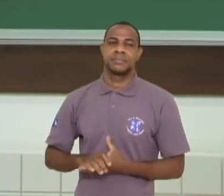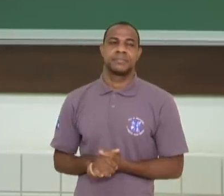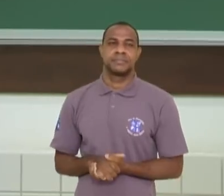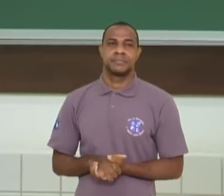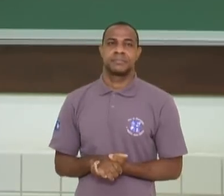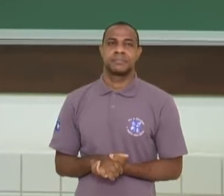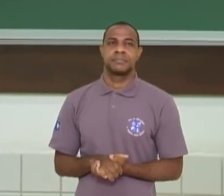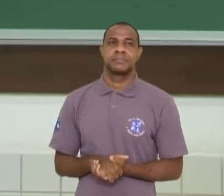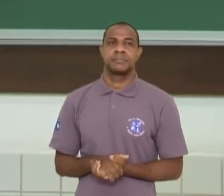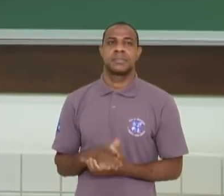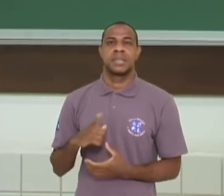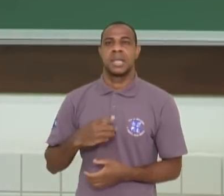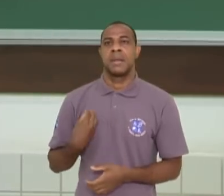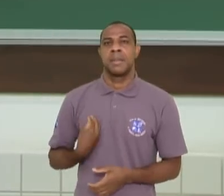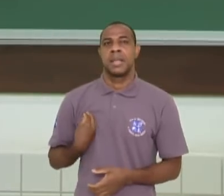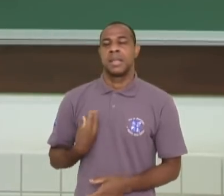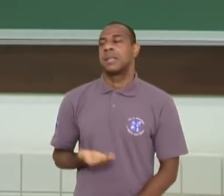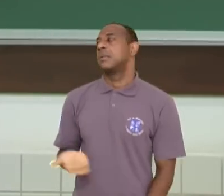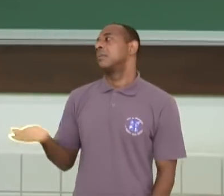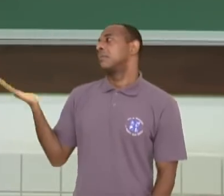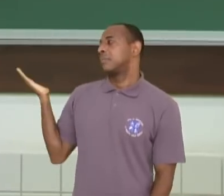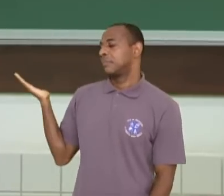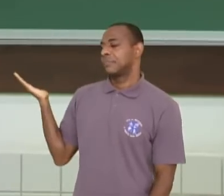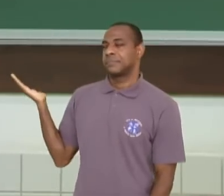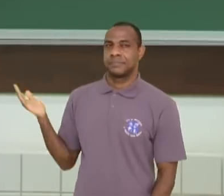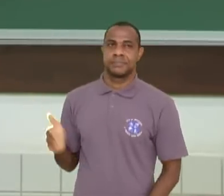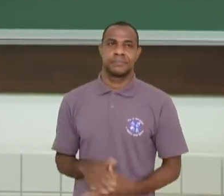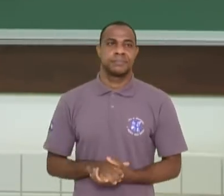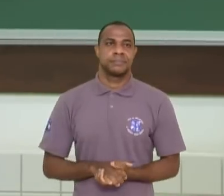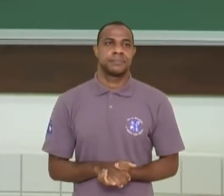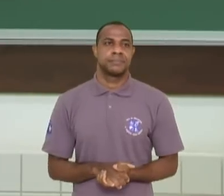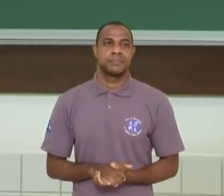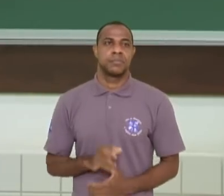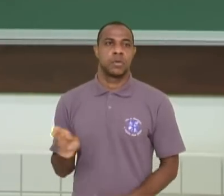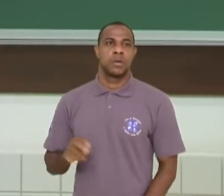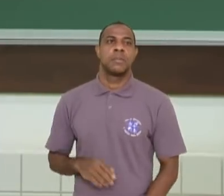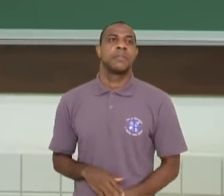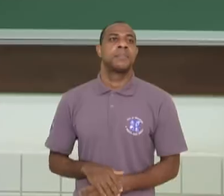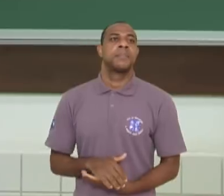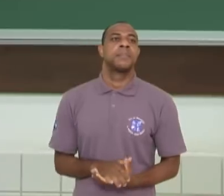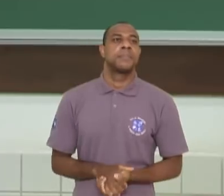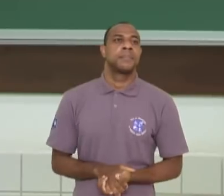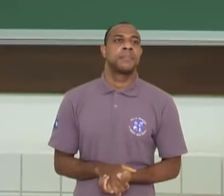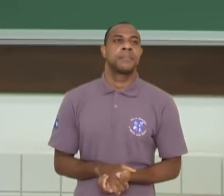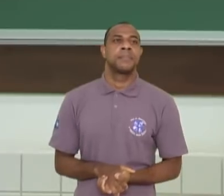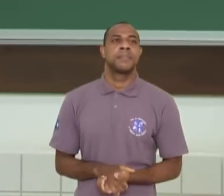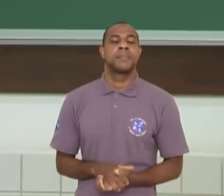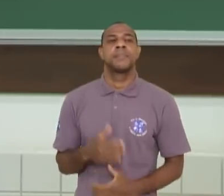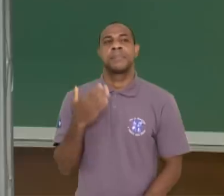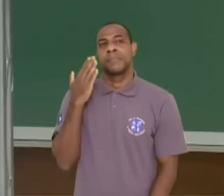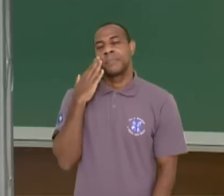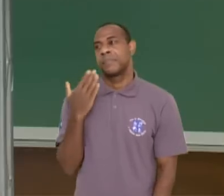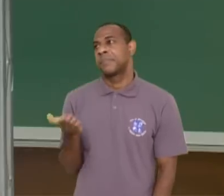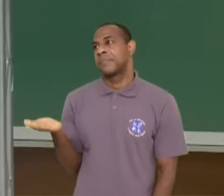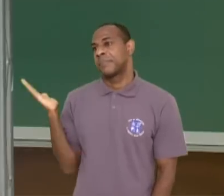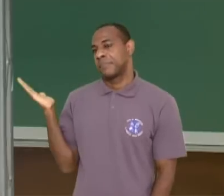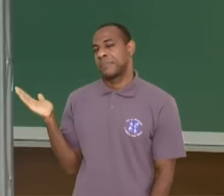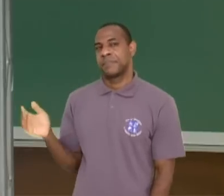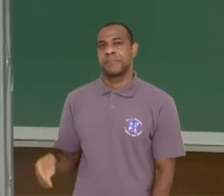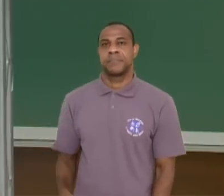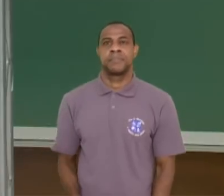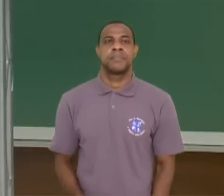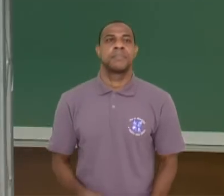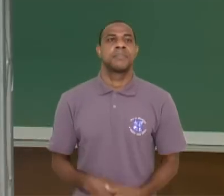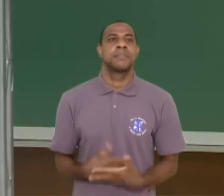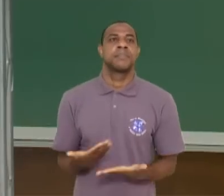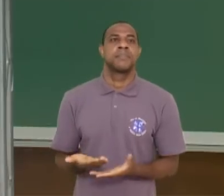temos a presença do Pierrot envolvido na pantomima. Então, definindo aqui para vocês a